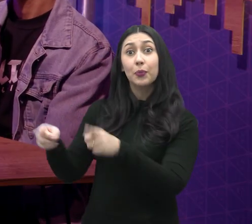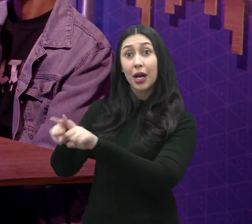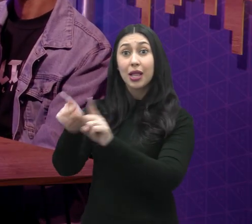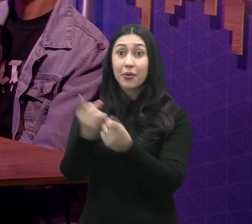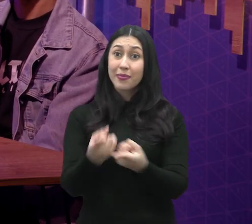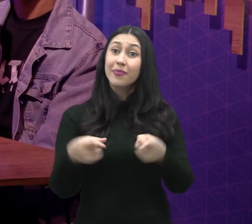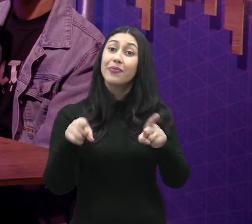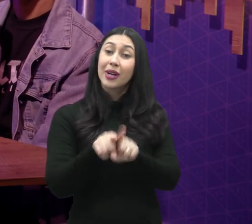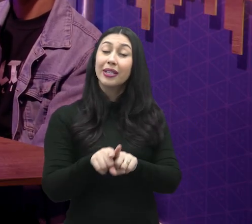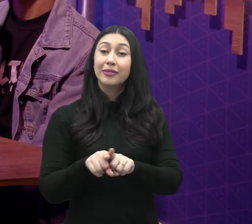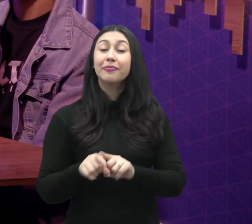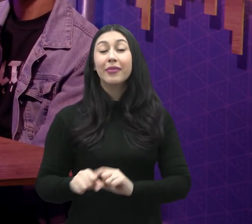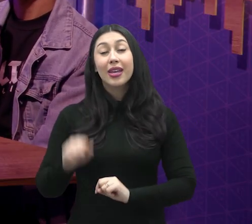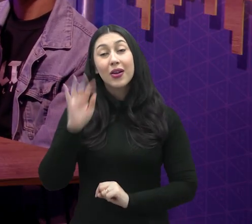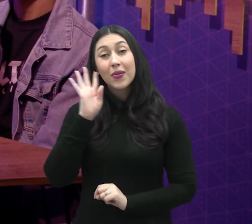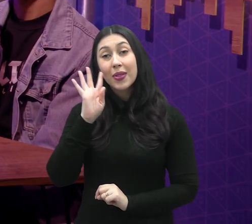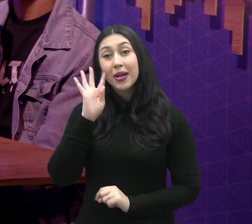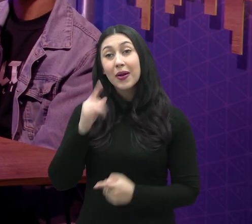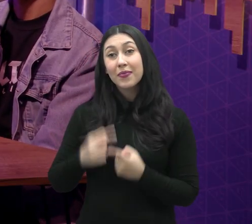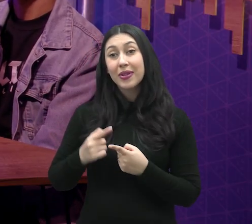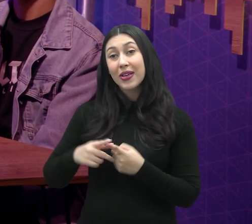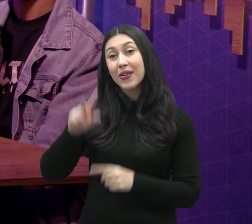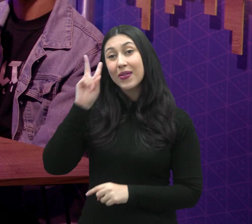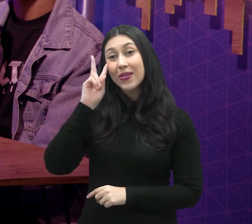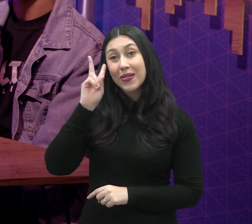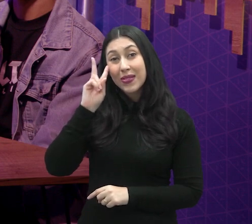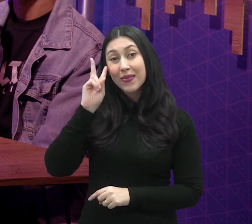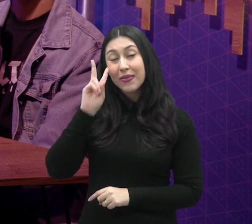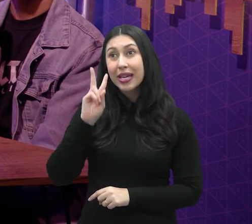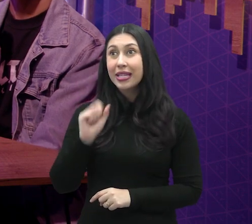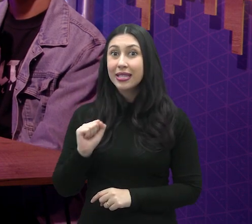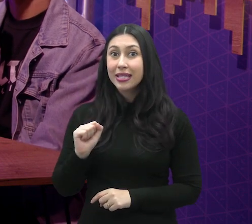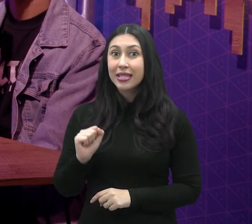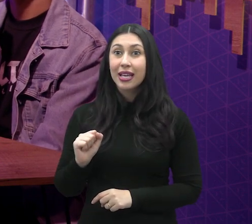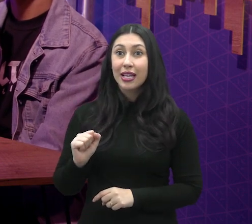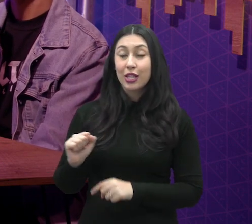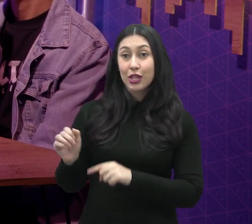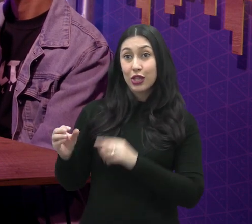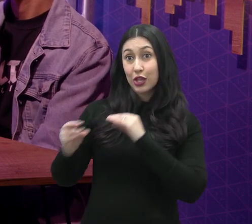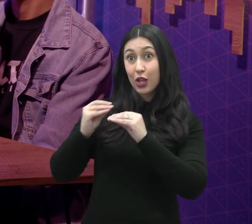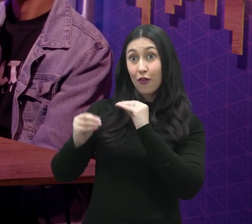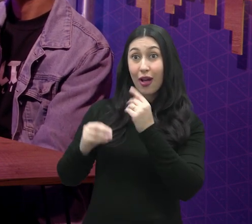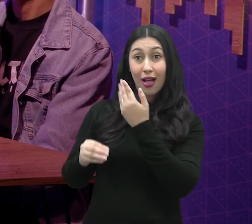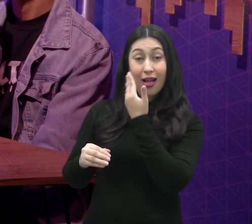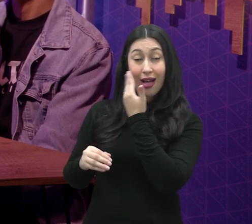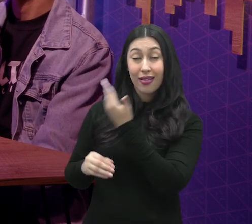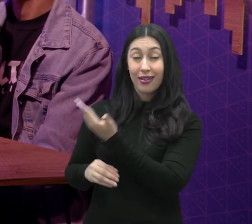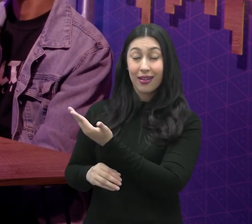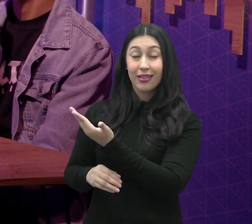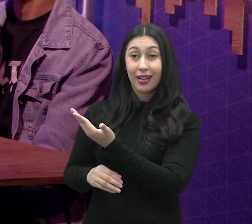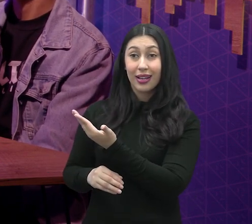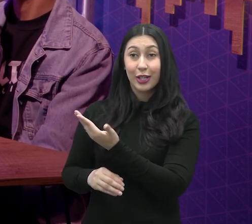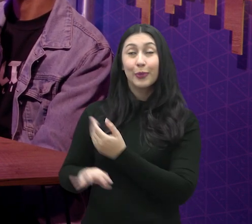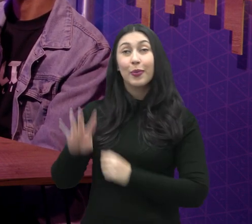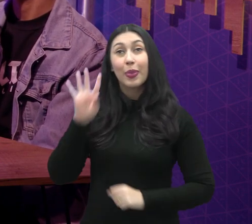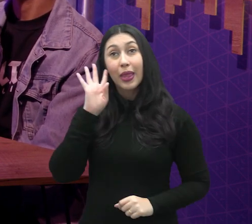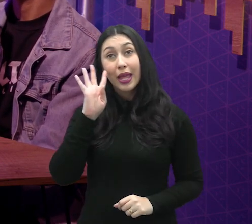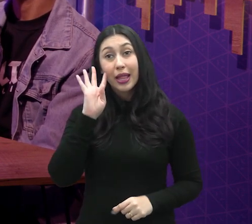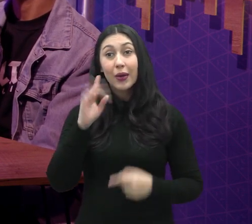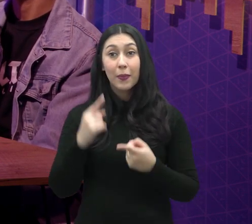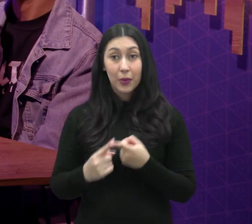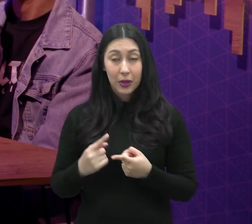Exato. É muito legal que você falou isso. Eu lembrei, por exemplo, da Senhora do Destino, né? E é muito legal